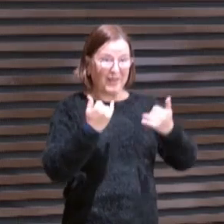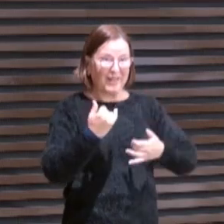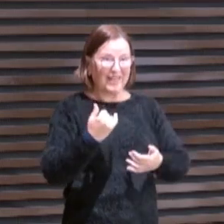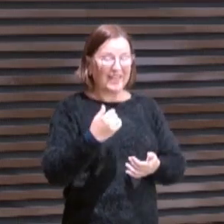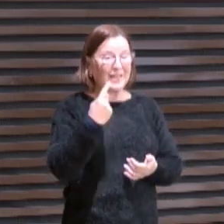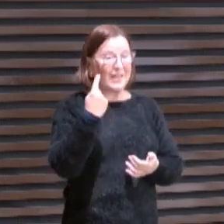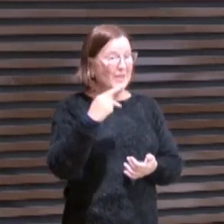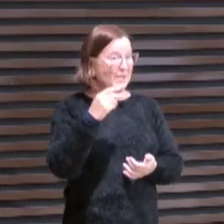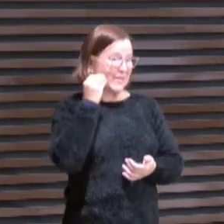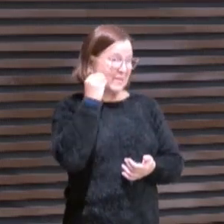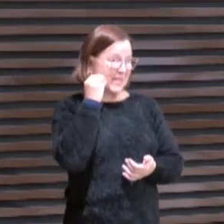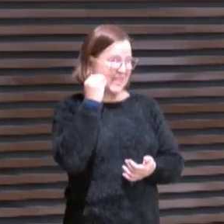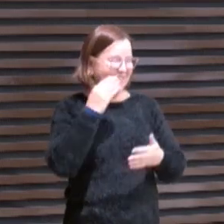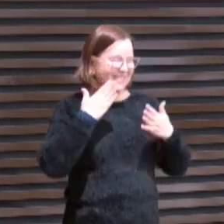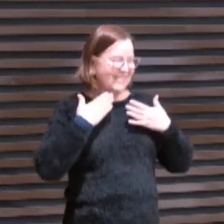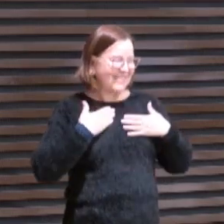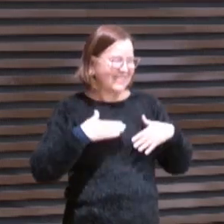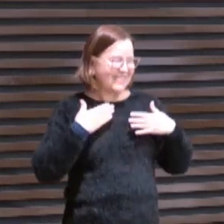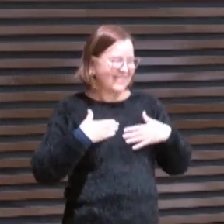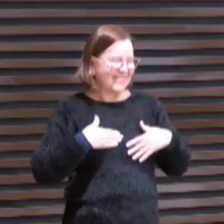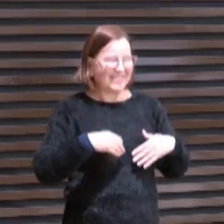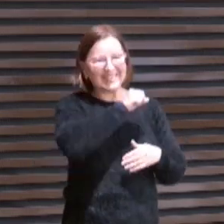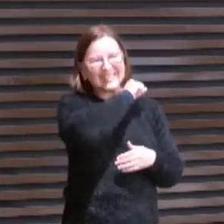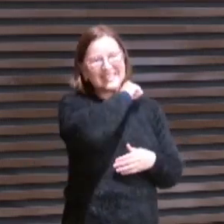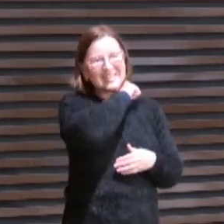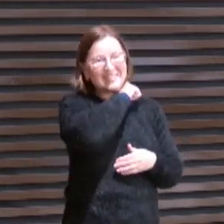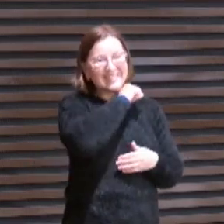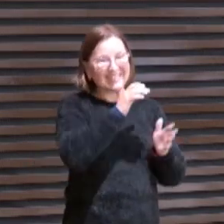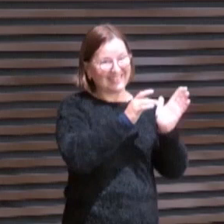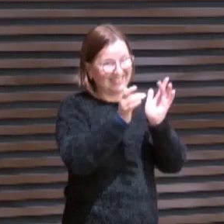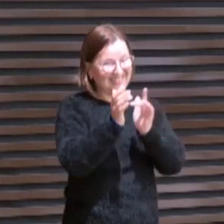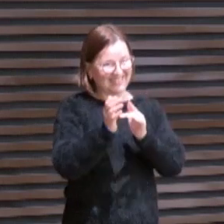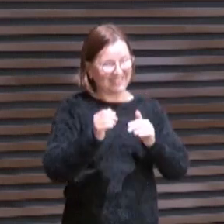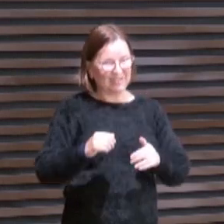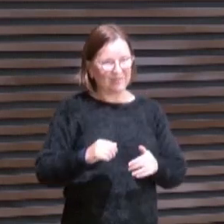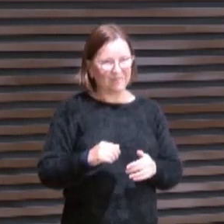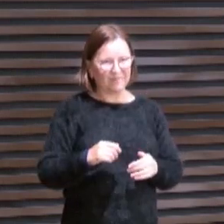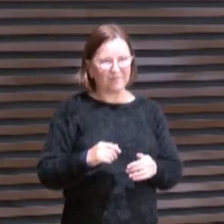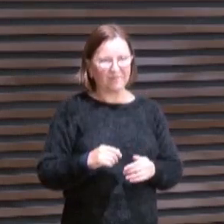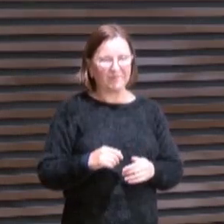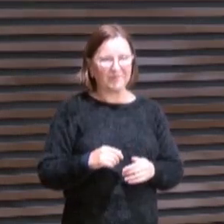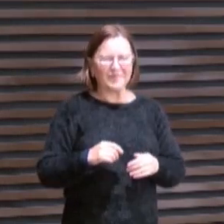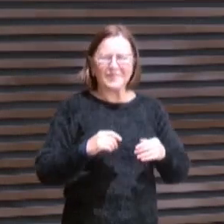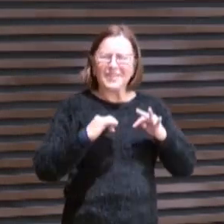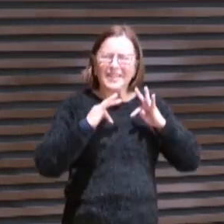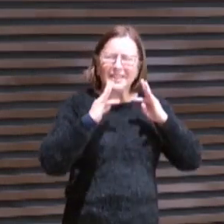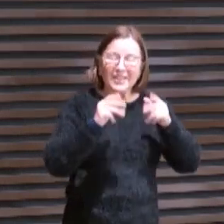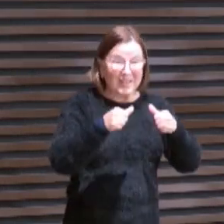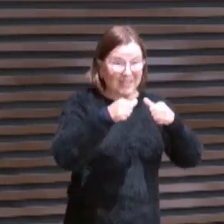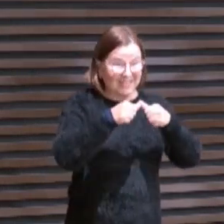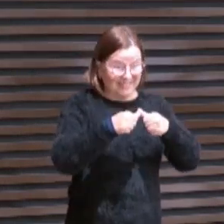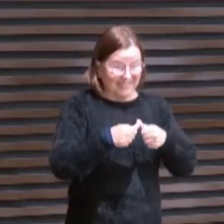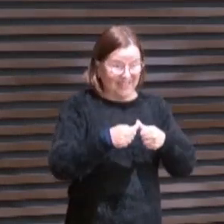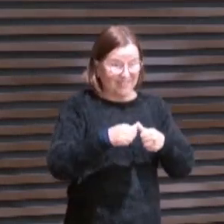descanso na suficiência de Jesus Cristo. Quantas pessoas estavam lá no Calvário quando Jesus